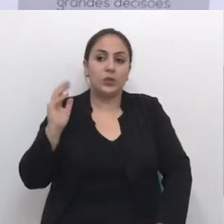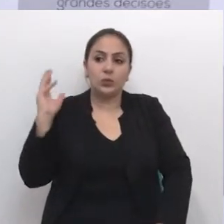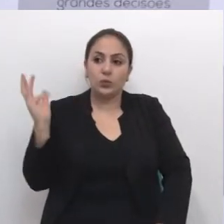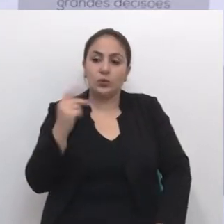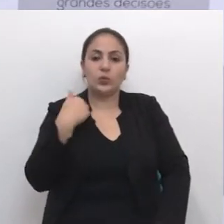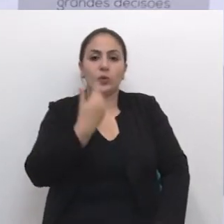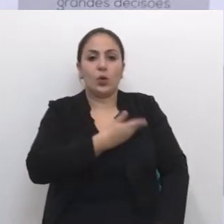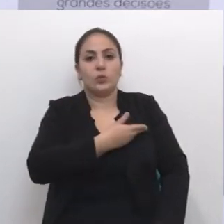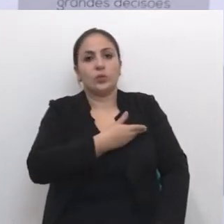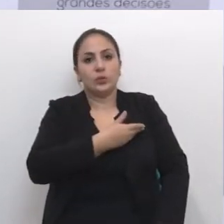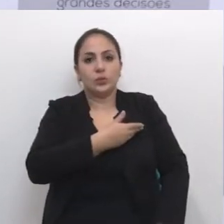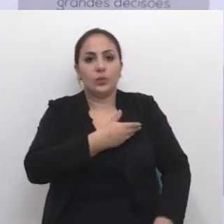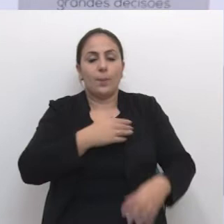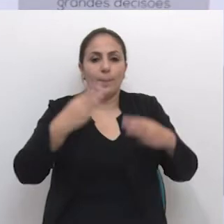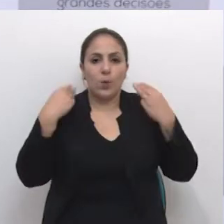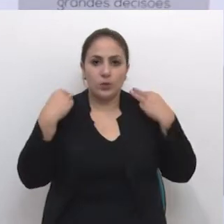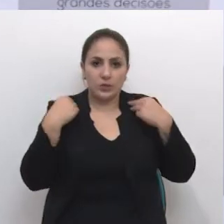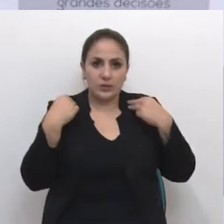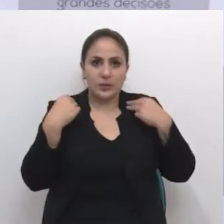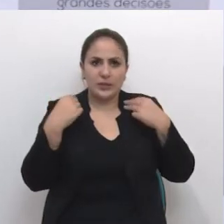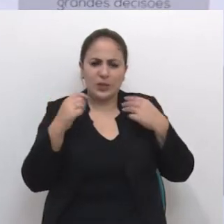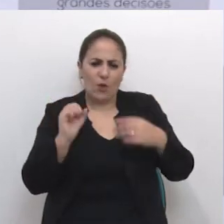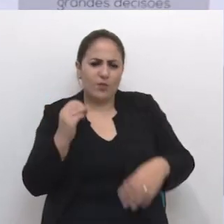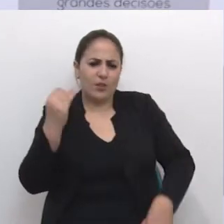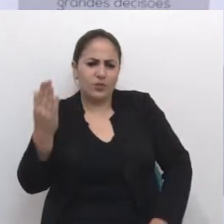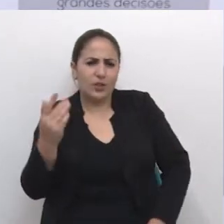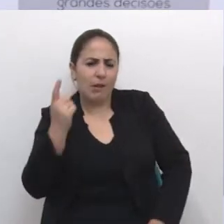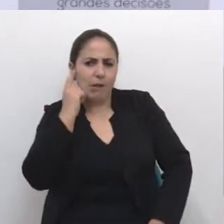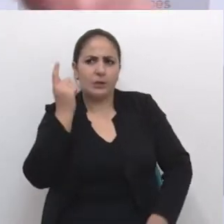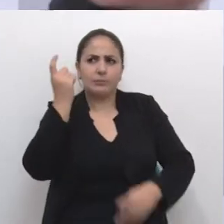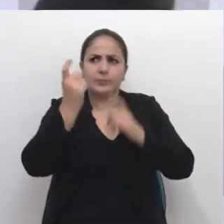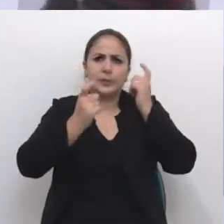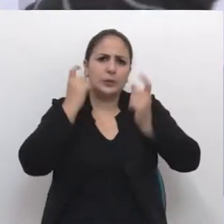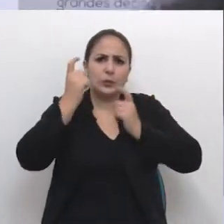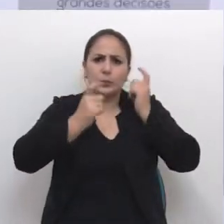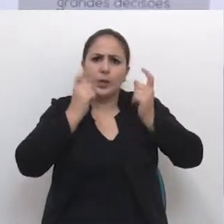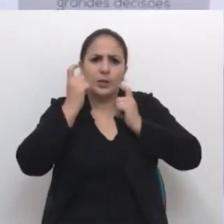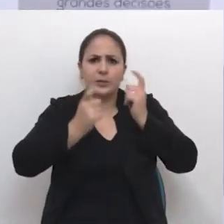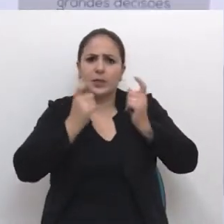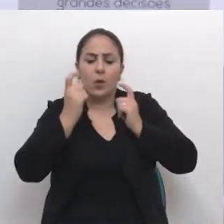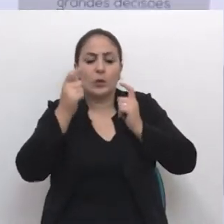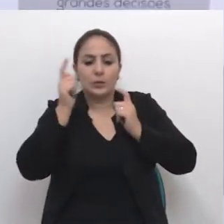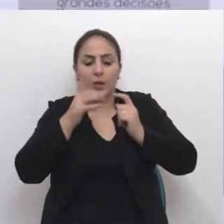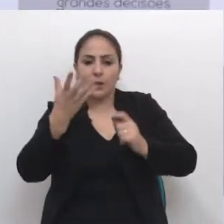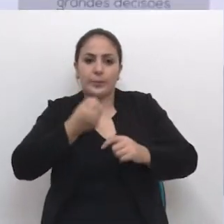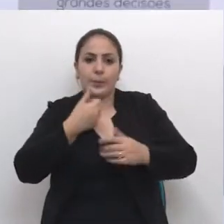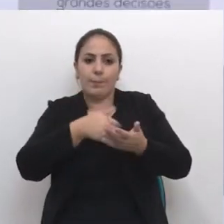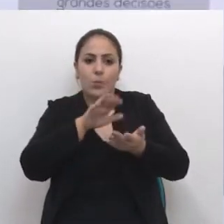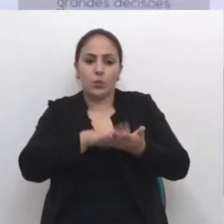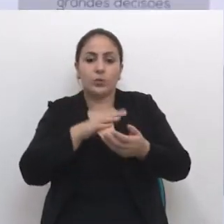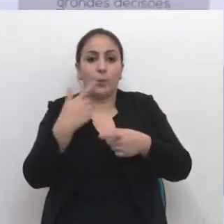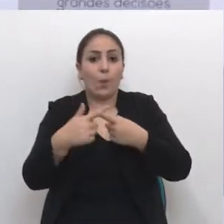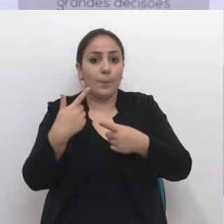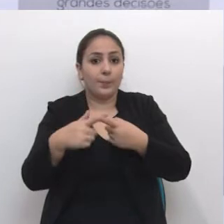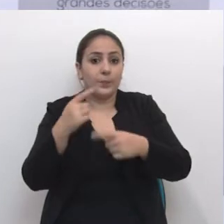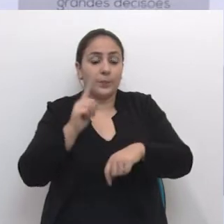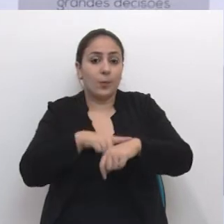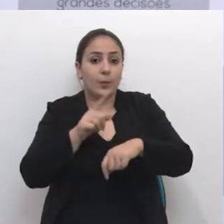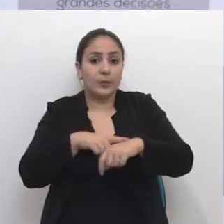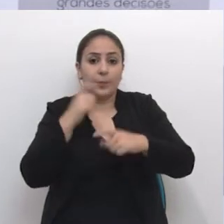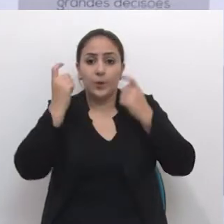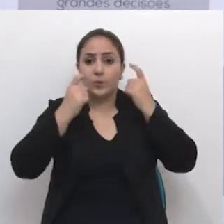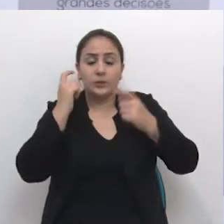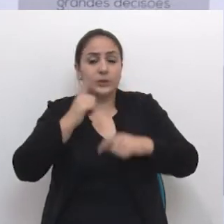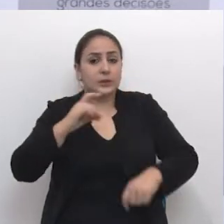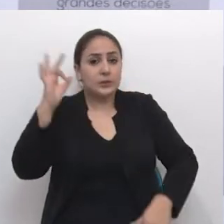para os nossos motoristas. E não você estar viajando com aquela preocupação de levar multa, quando a preocupação tem que